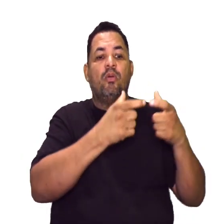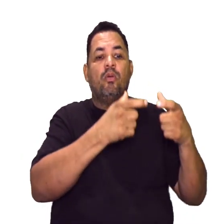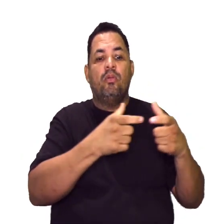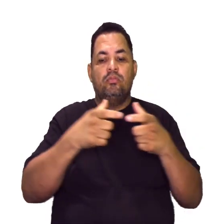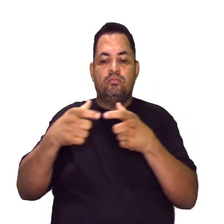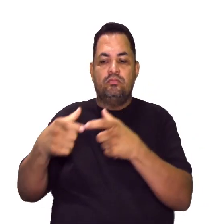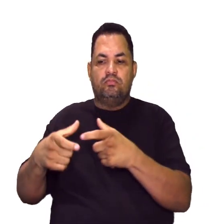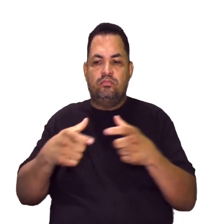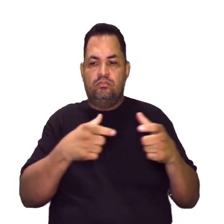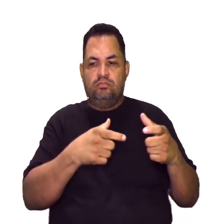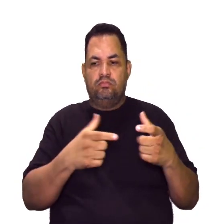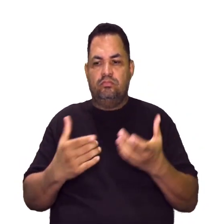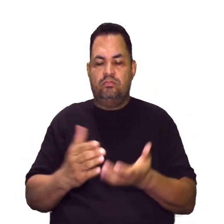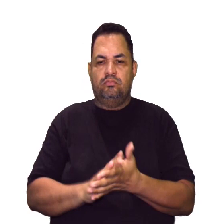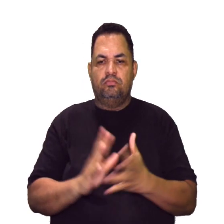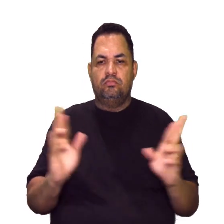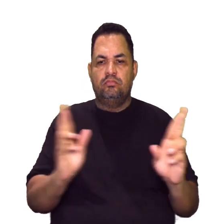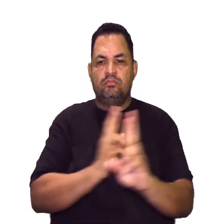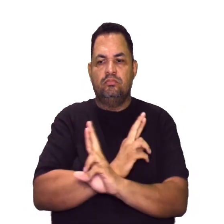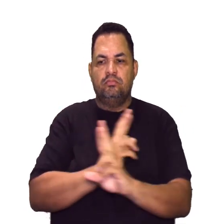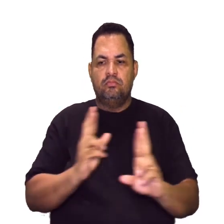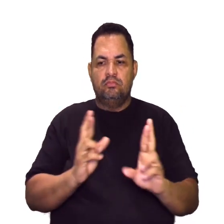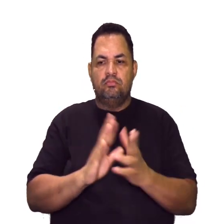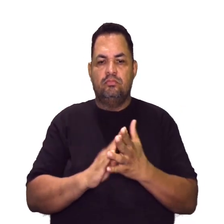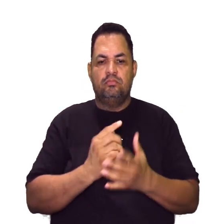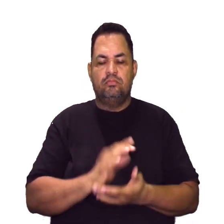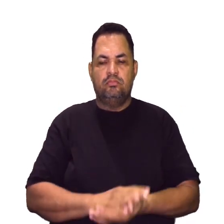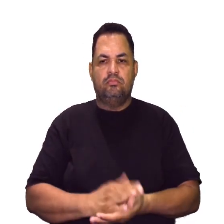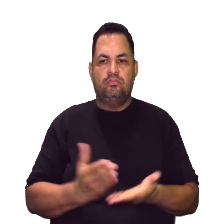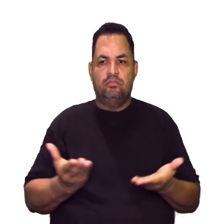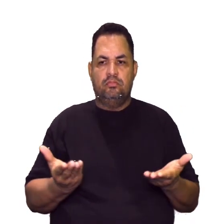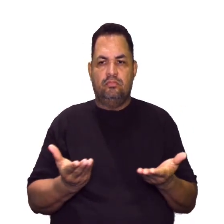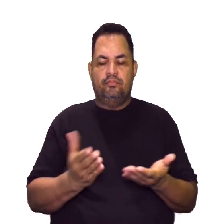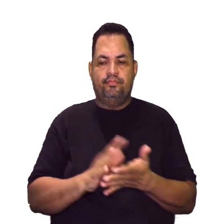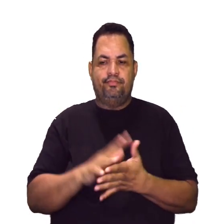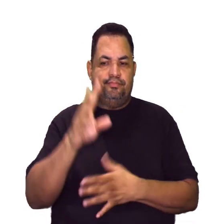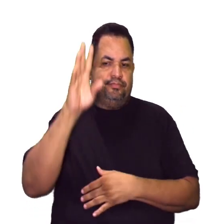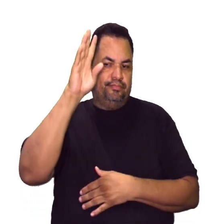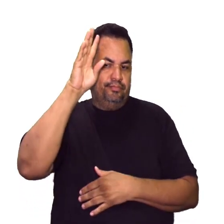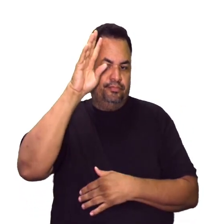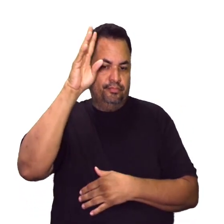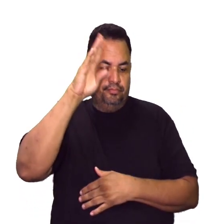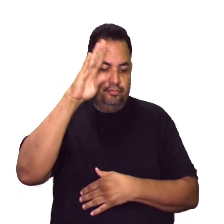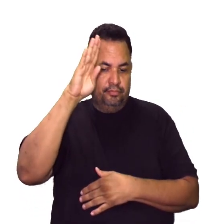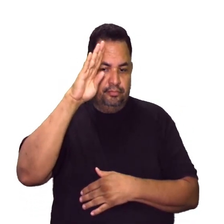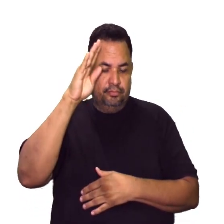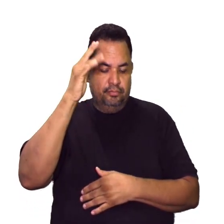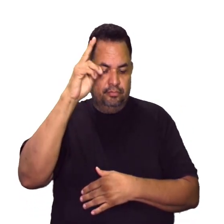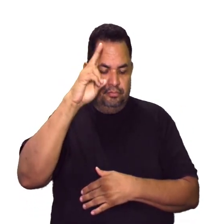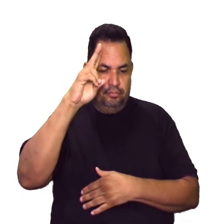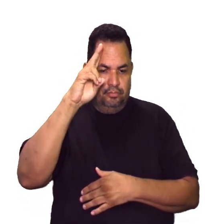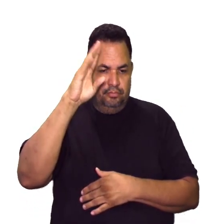outros. Ok? Então, aí é para a gente saber que na formação do composto,